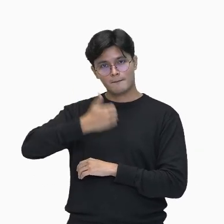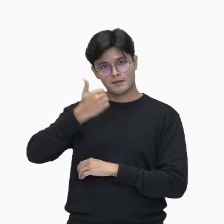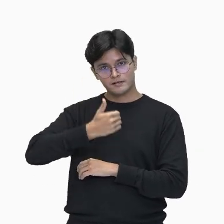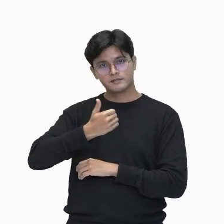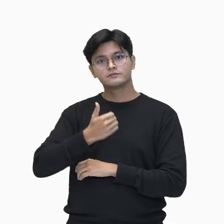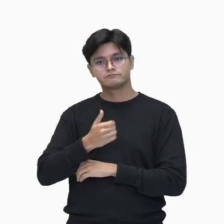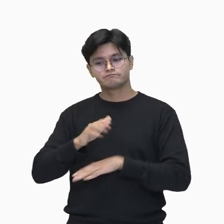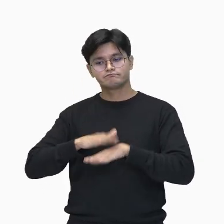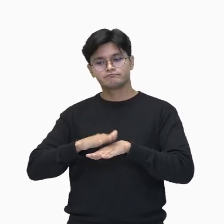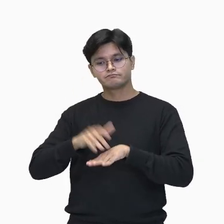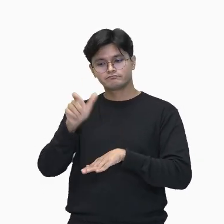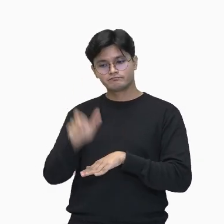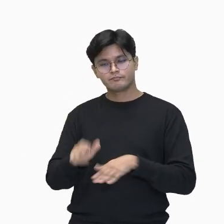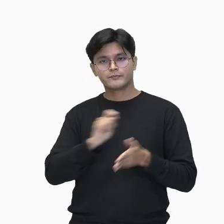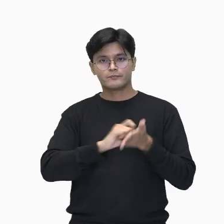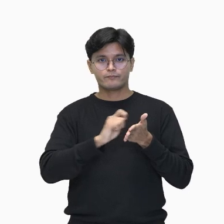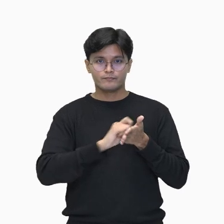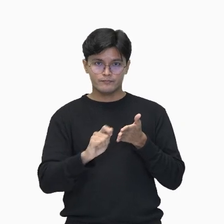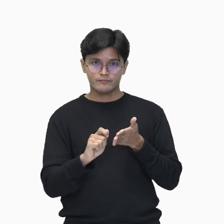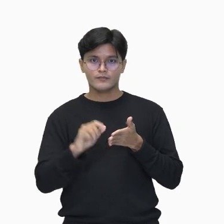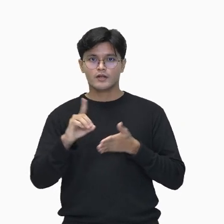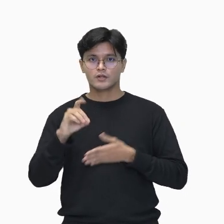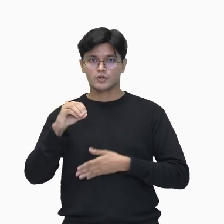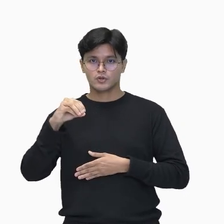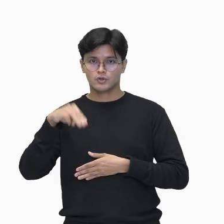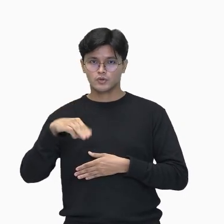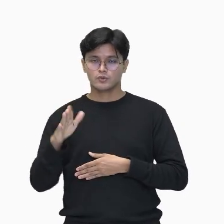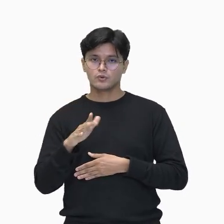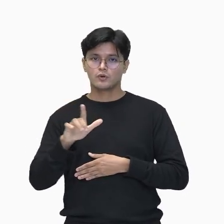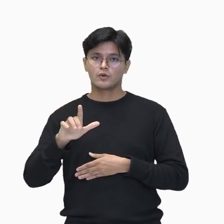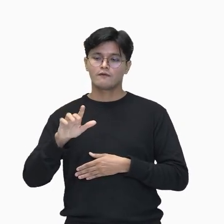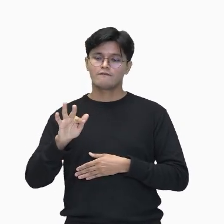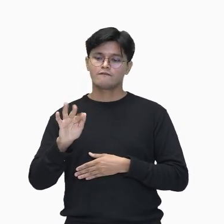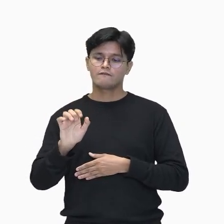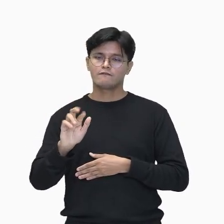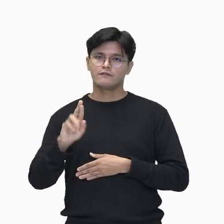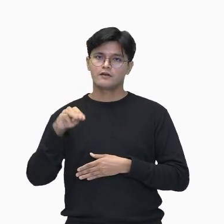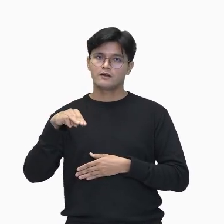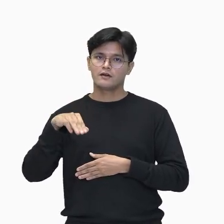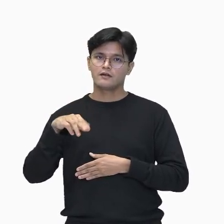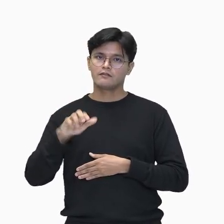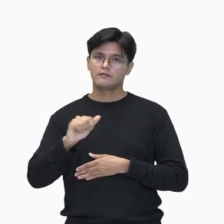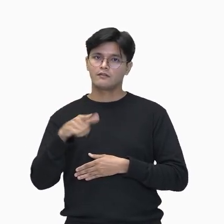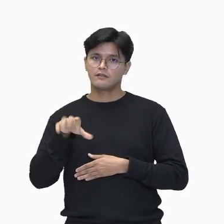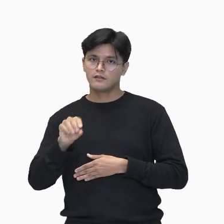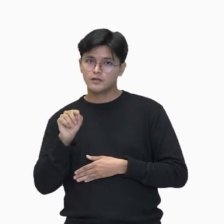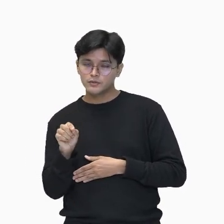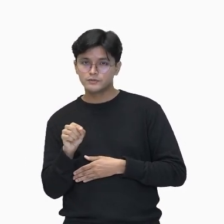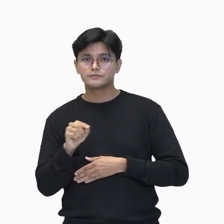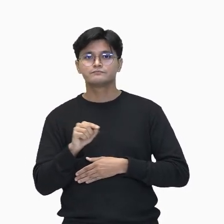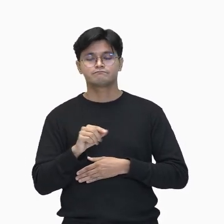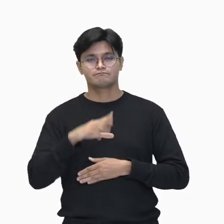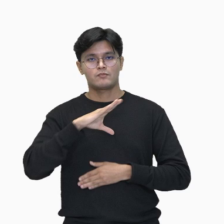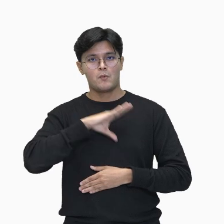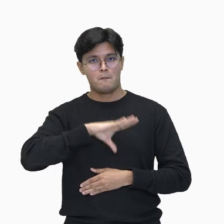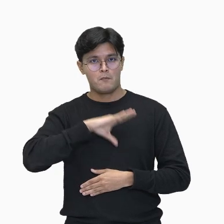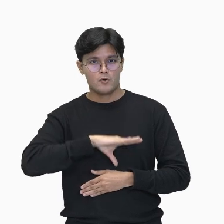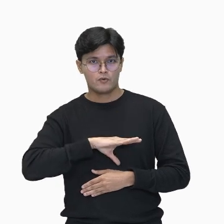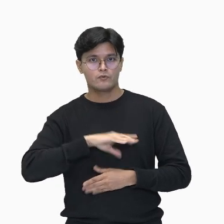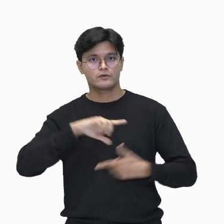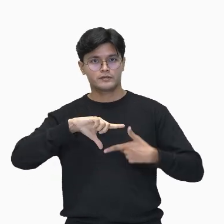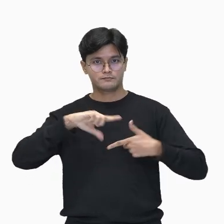né é o principal cronista Então vamos lá português moderno a